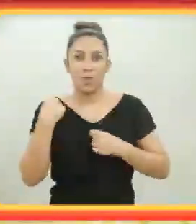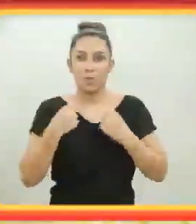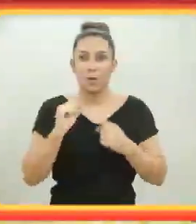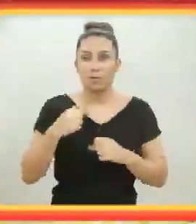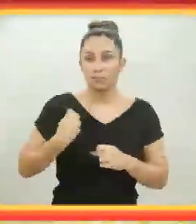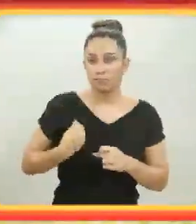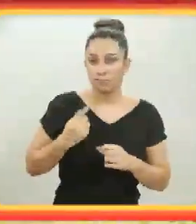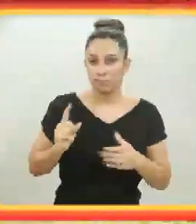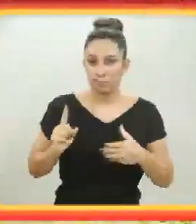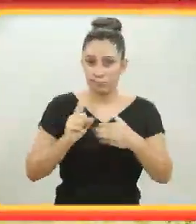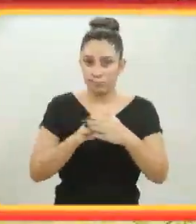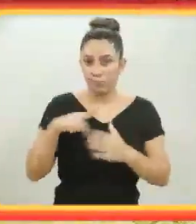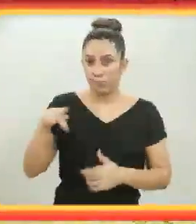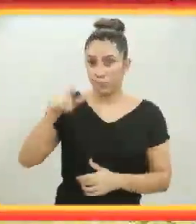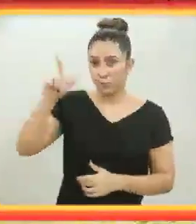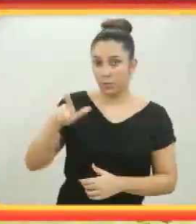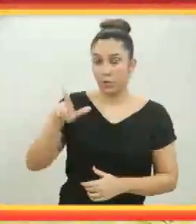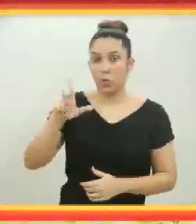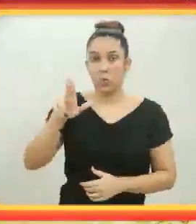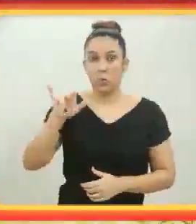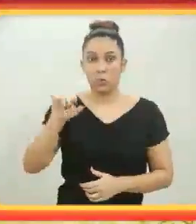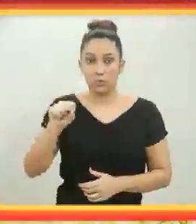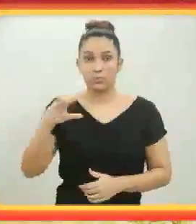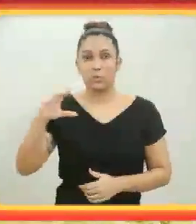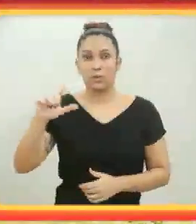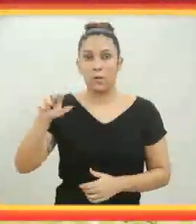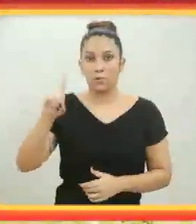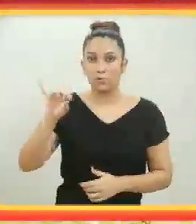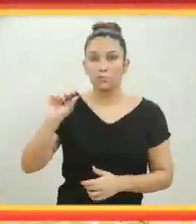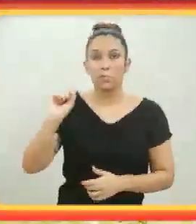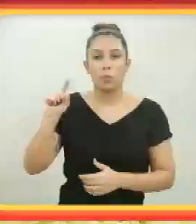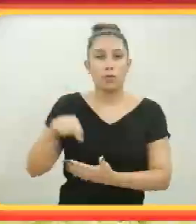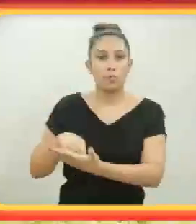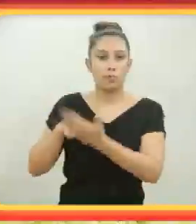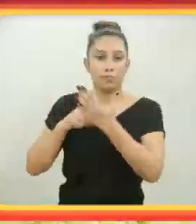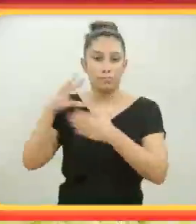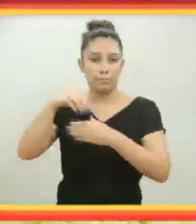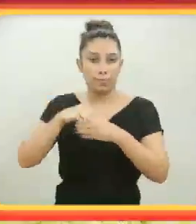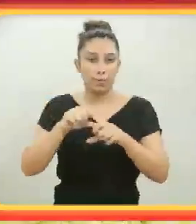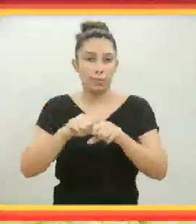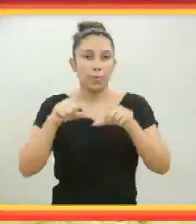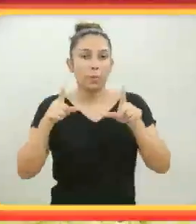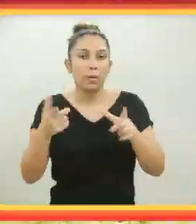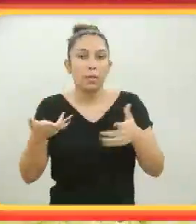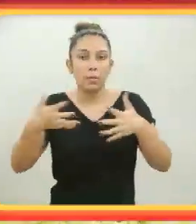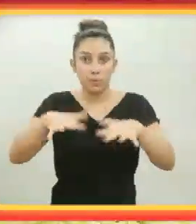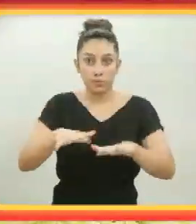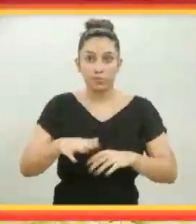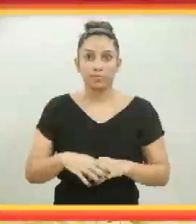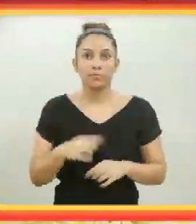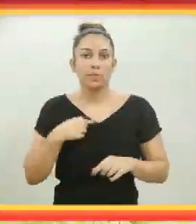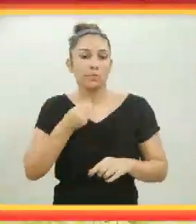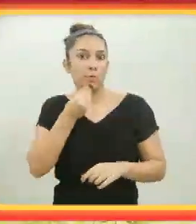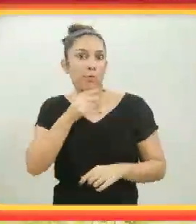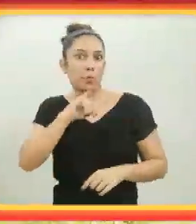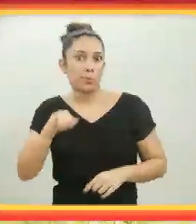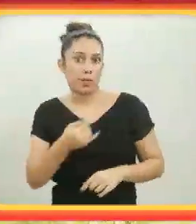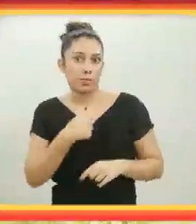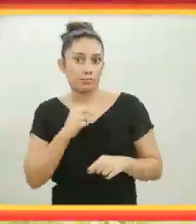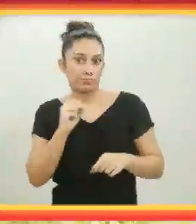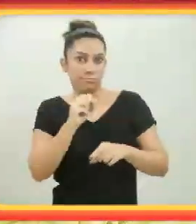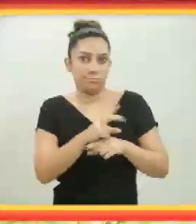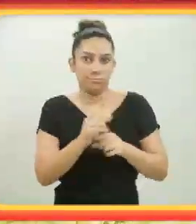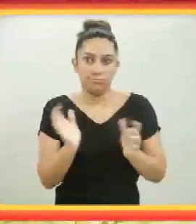Em uma das corridas que eu estava participando, conheci o professor Luiz Cláudio, onde me apresentou o programa de inclusão, onde eu